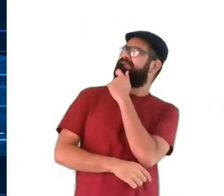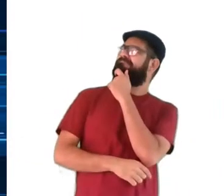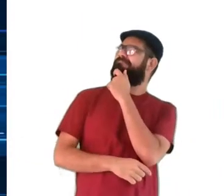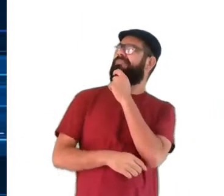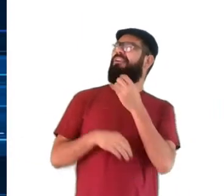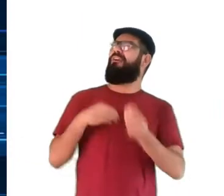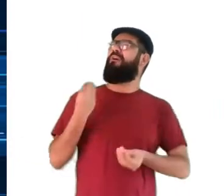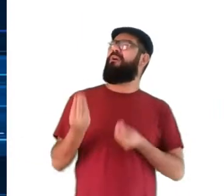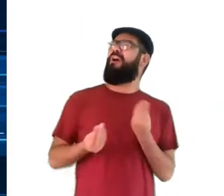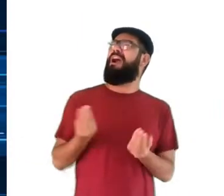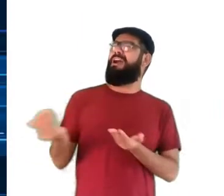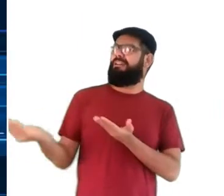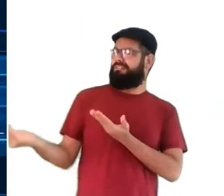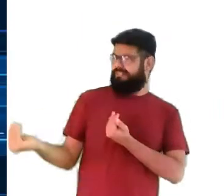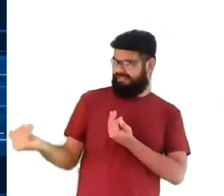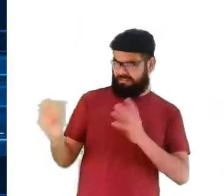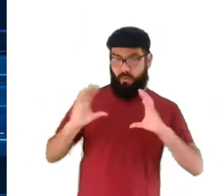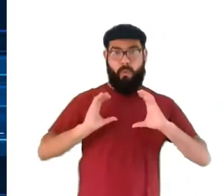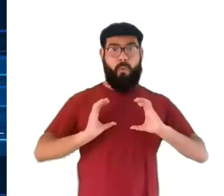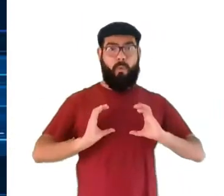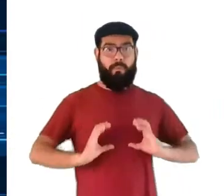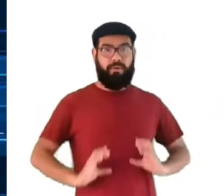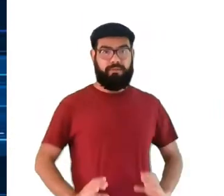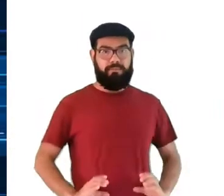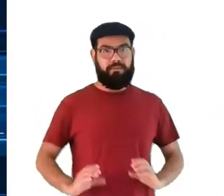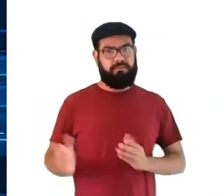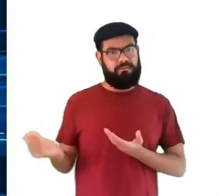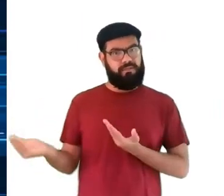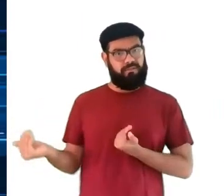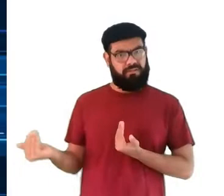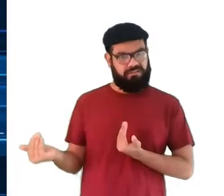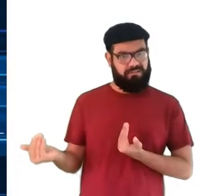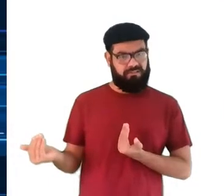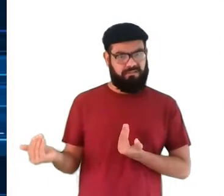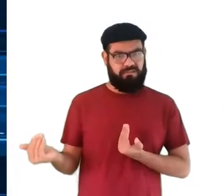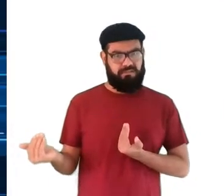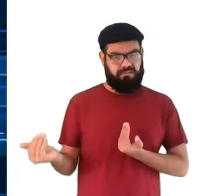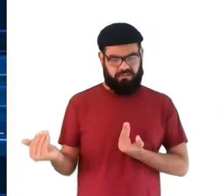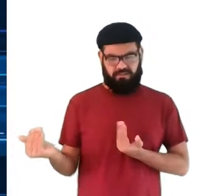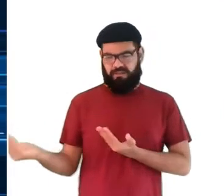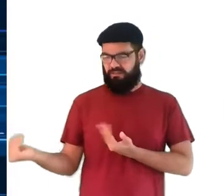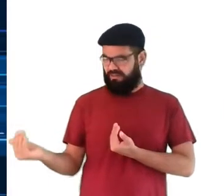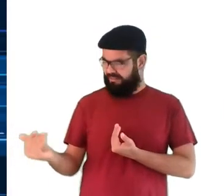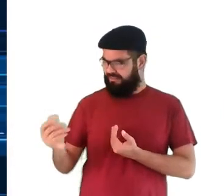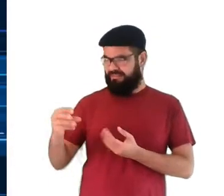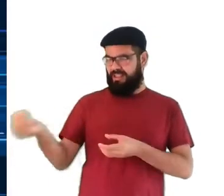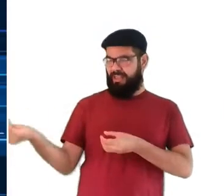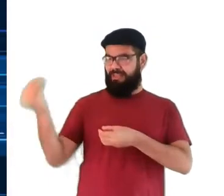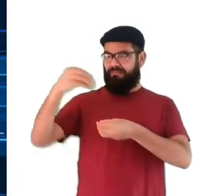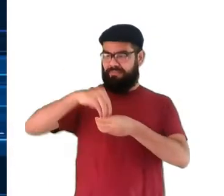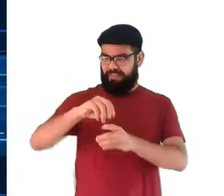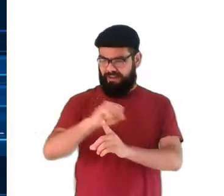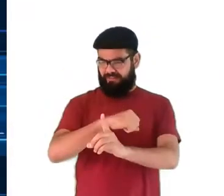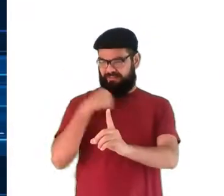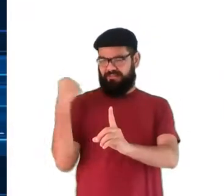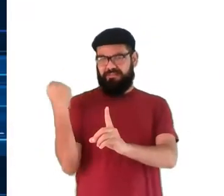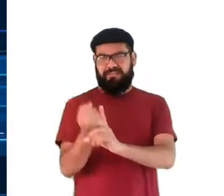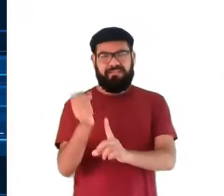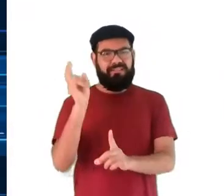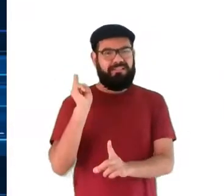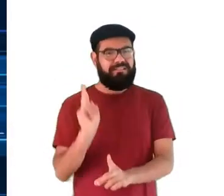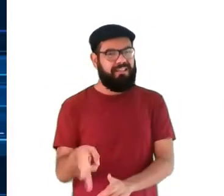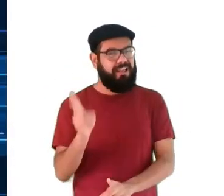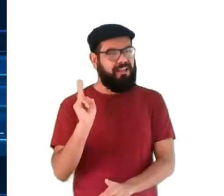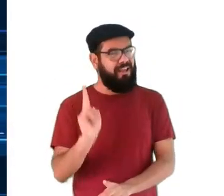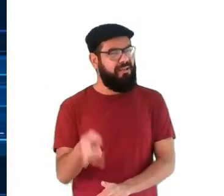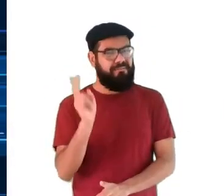o comportamento do adolescente, o que a adolescência na sociedade, ela sempre foi vista da mesma maneira